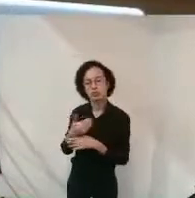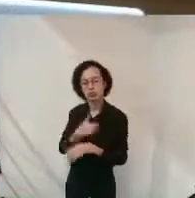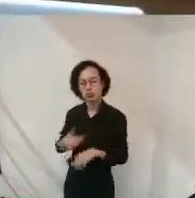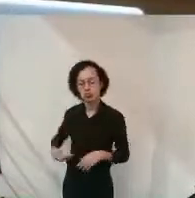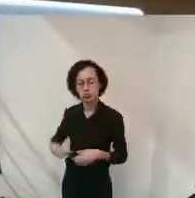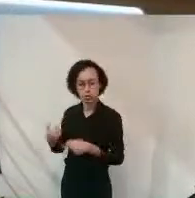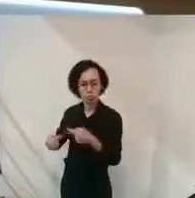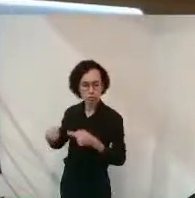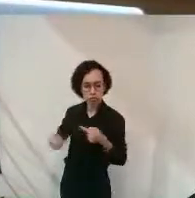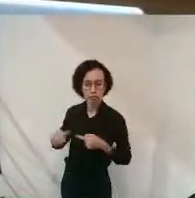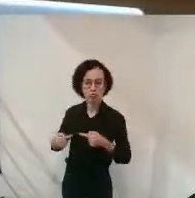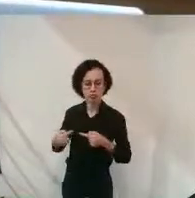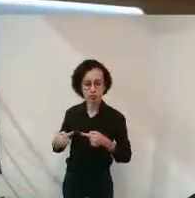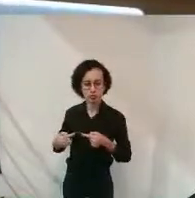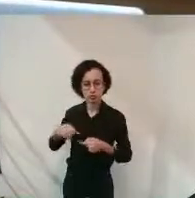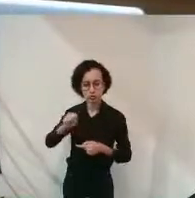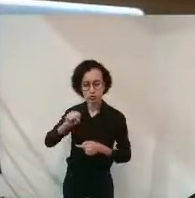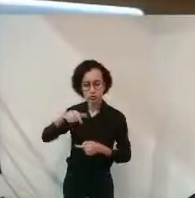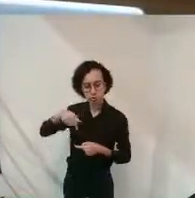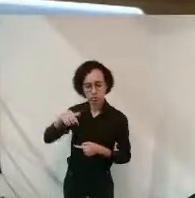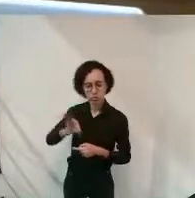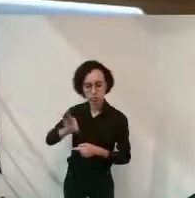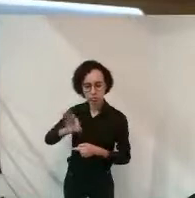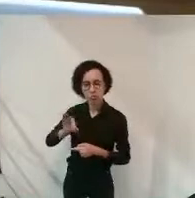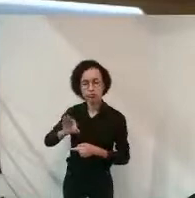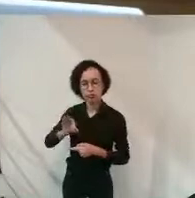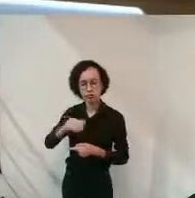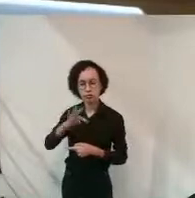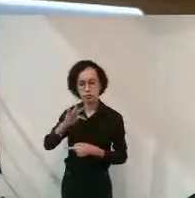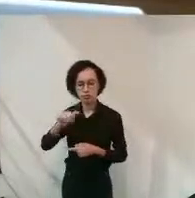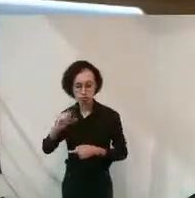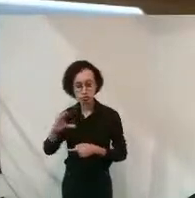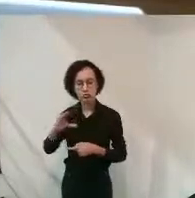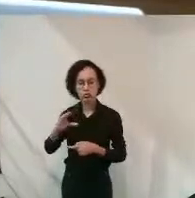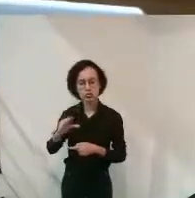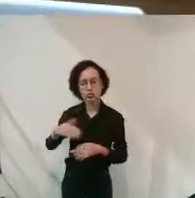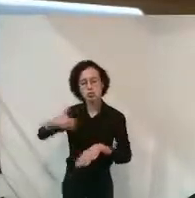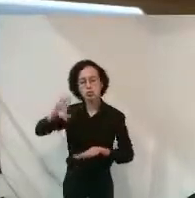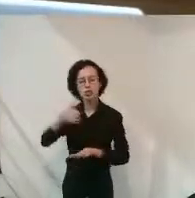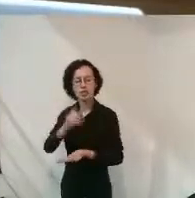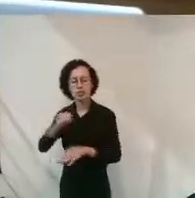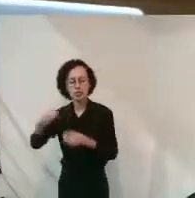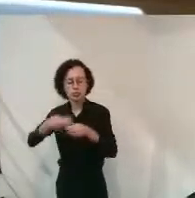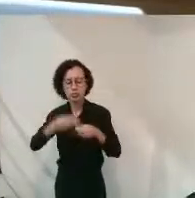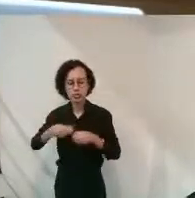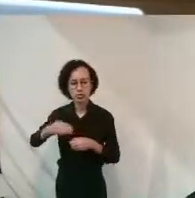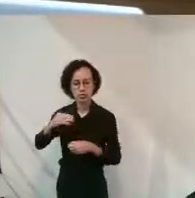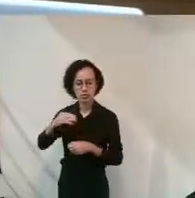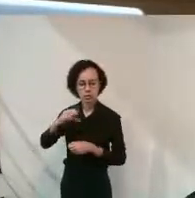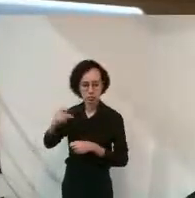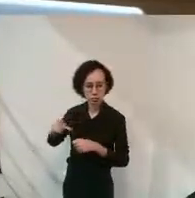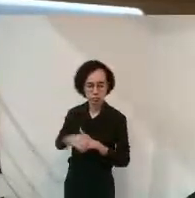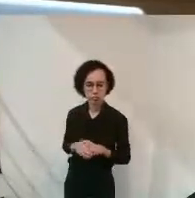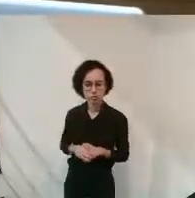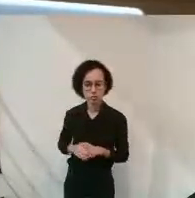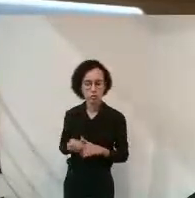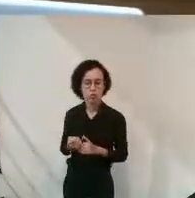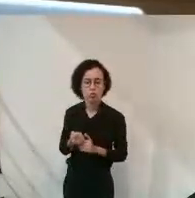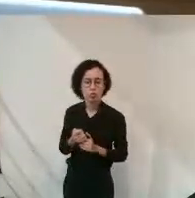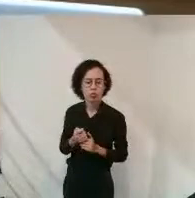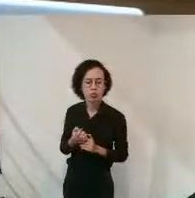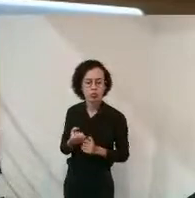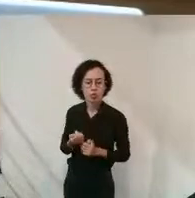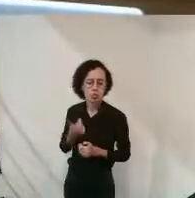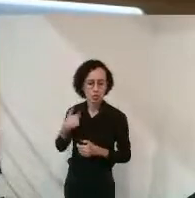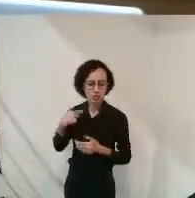chegamos a 87,5% dos municípios com TAC e mais 10 municípios lá com ACP, né? Quase a totalidade dos